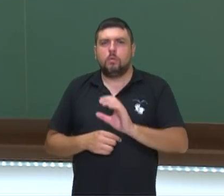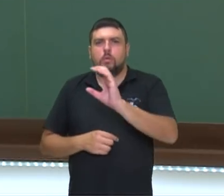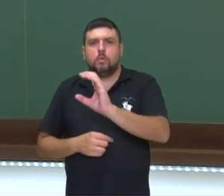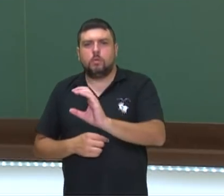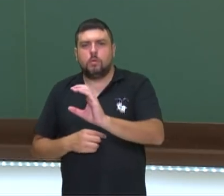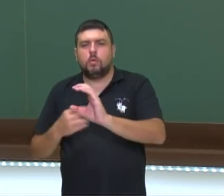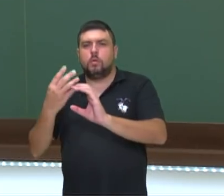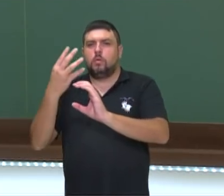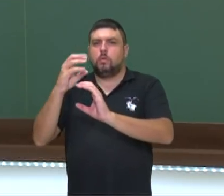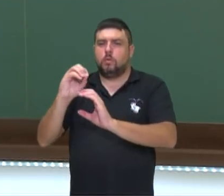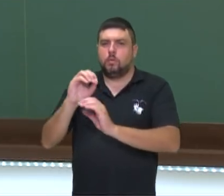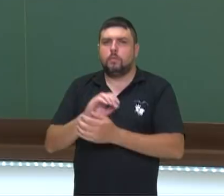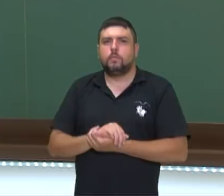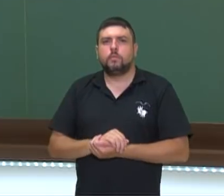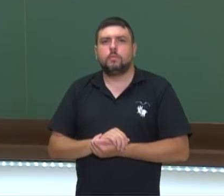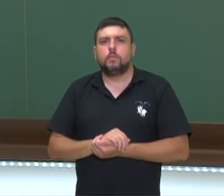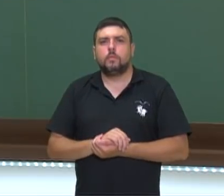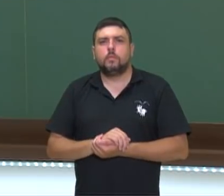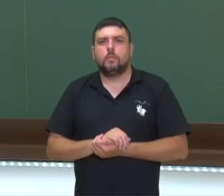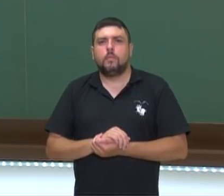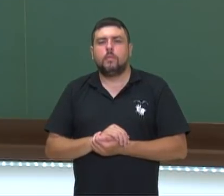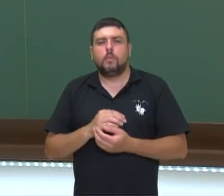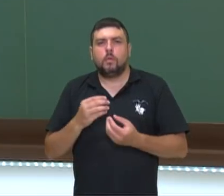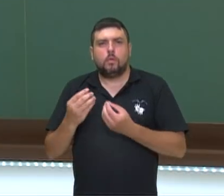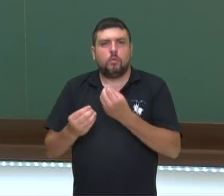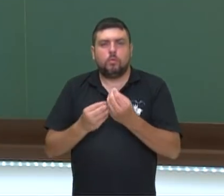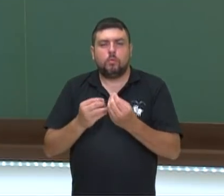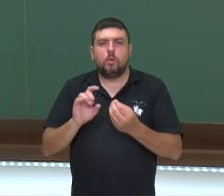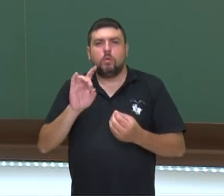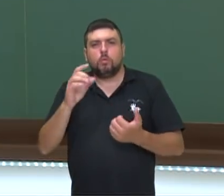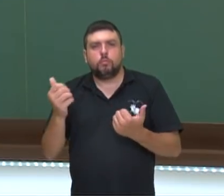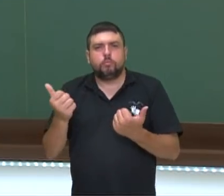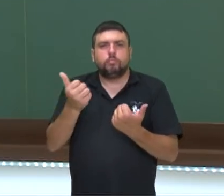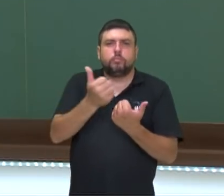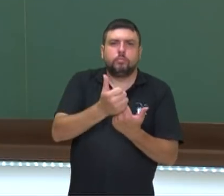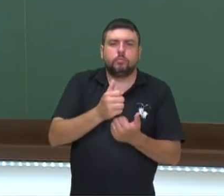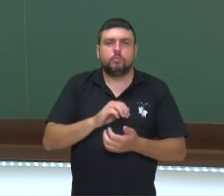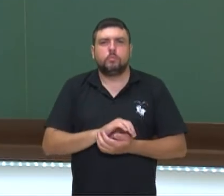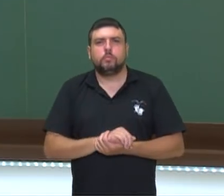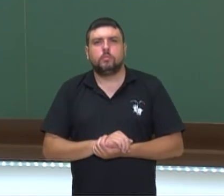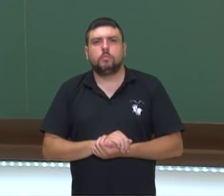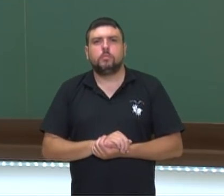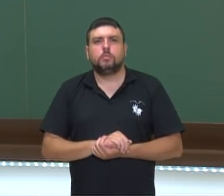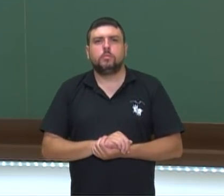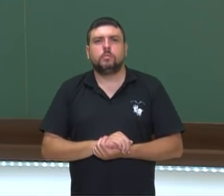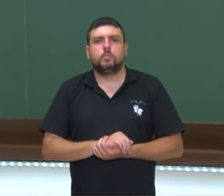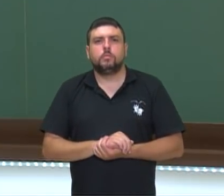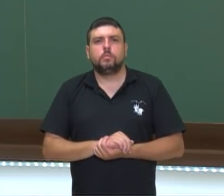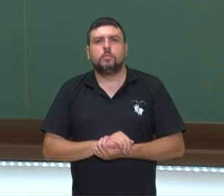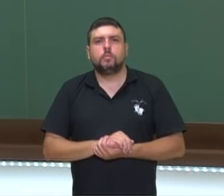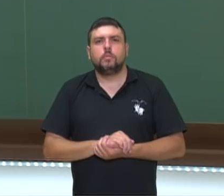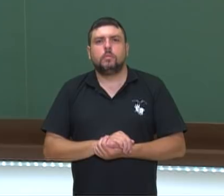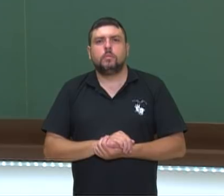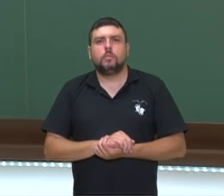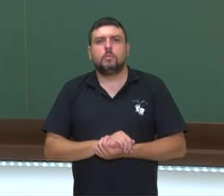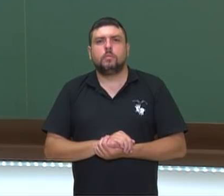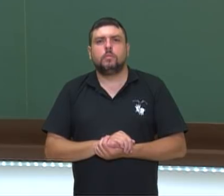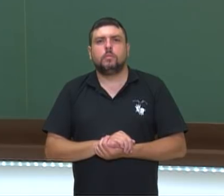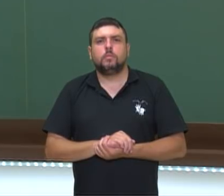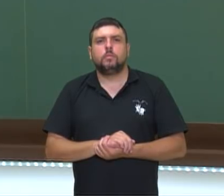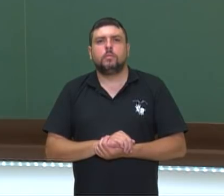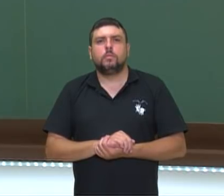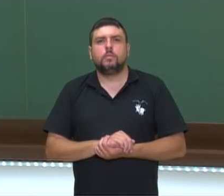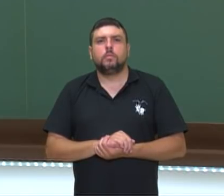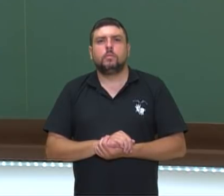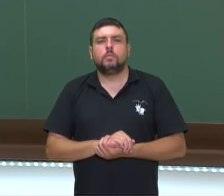O discriminante aqui, B ao quadrado menos 4AC, é o valor do delta, ou do discriminante, como a